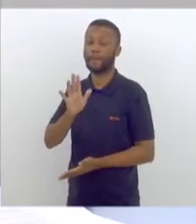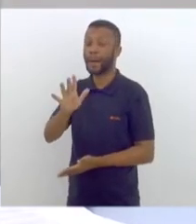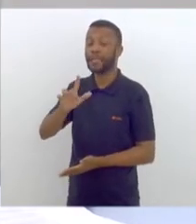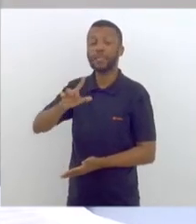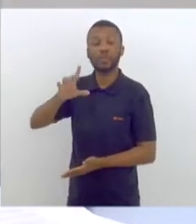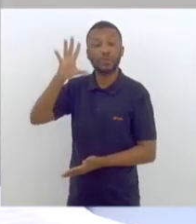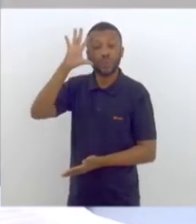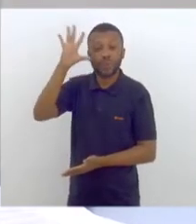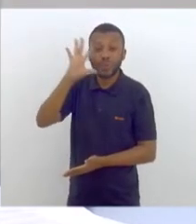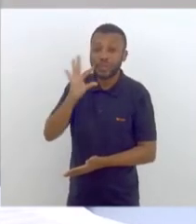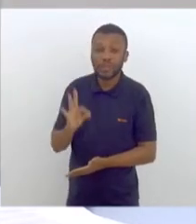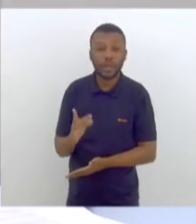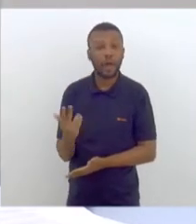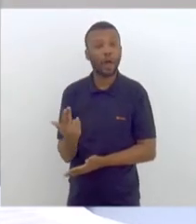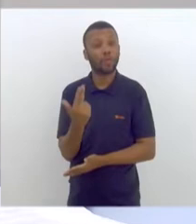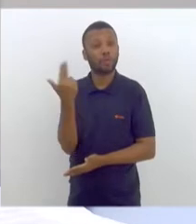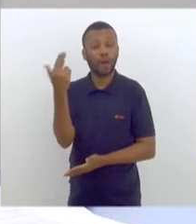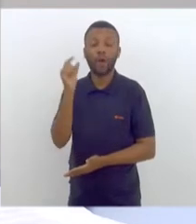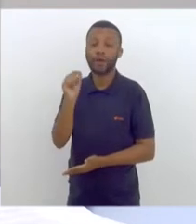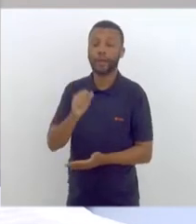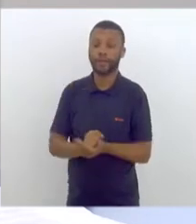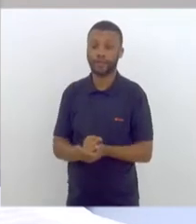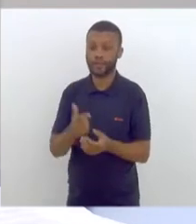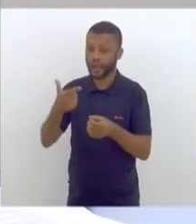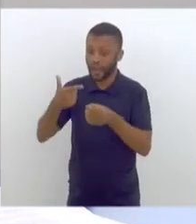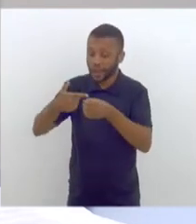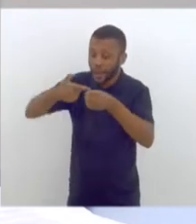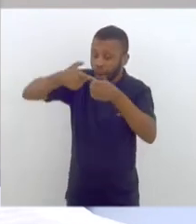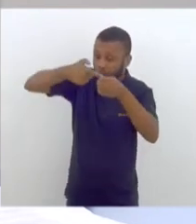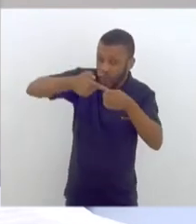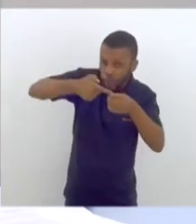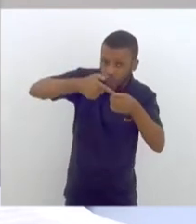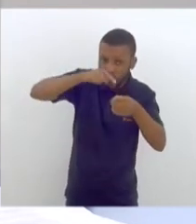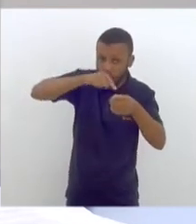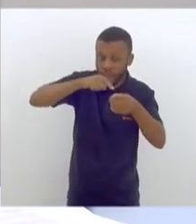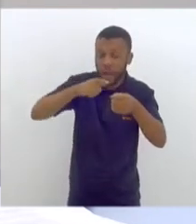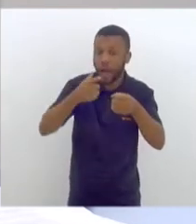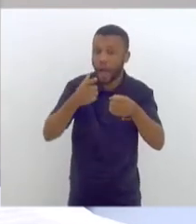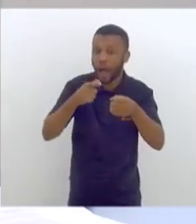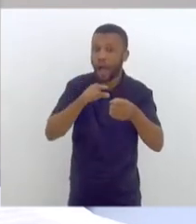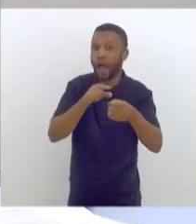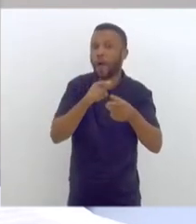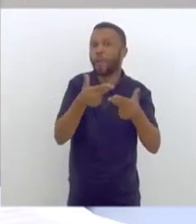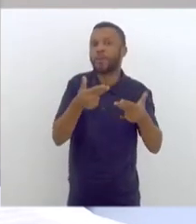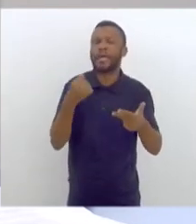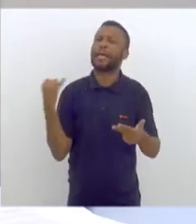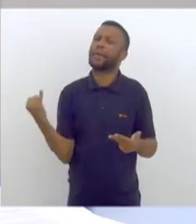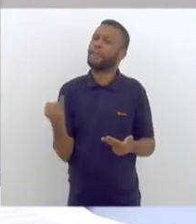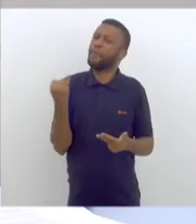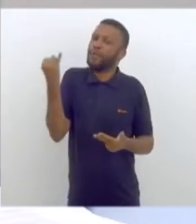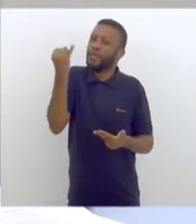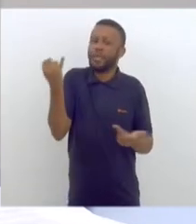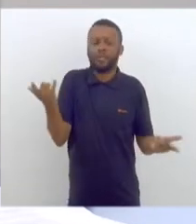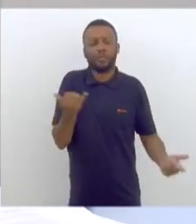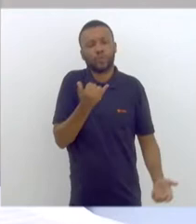que gasolina seja bem essencial não consigo entender